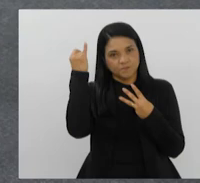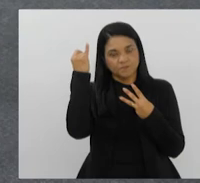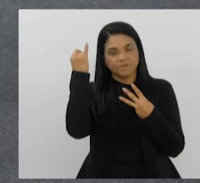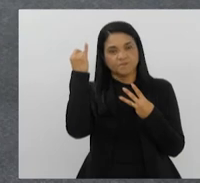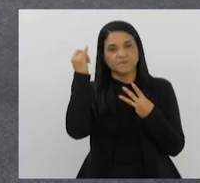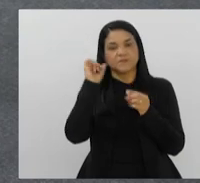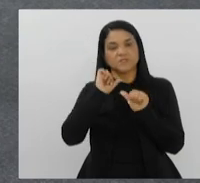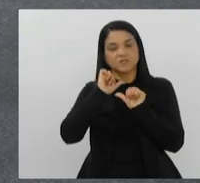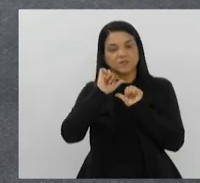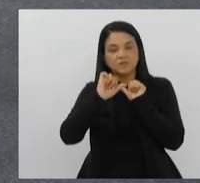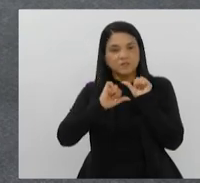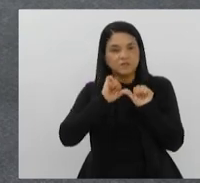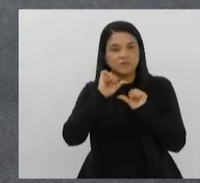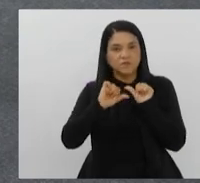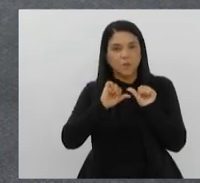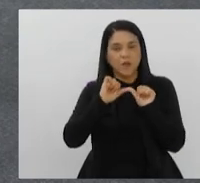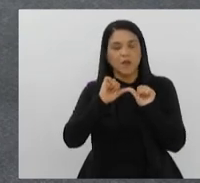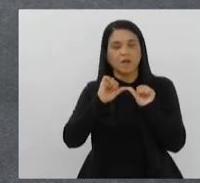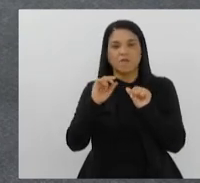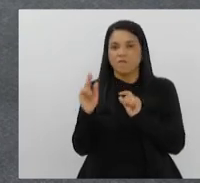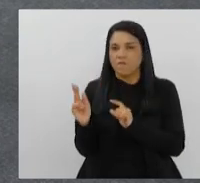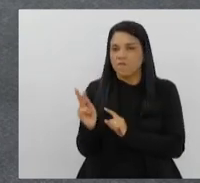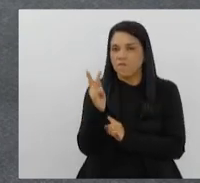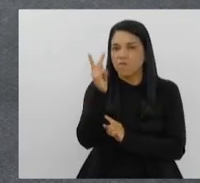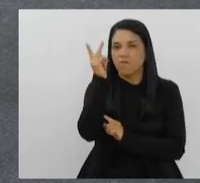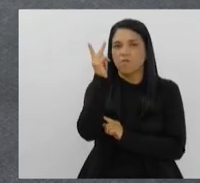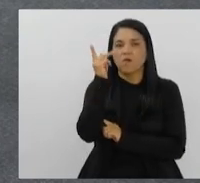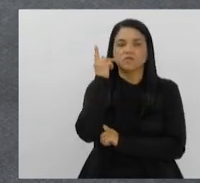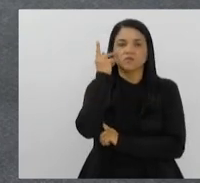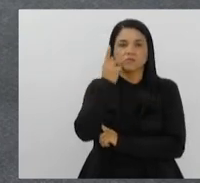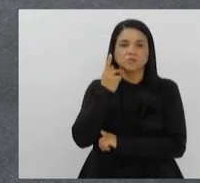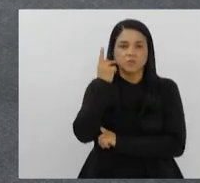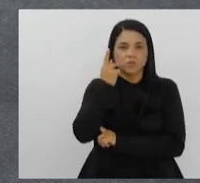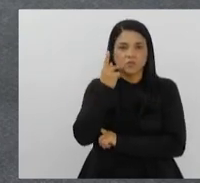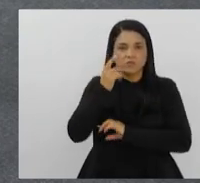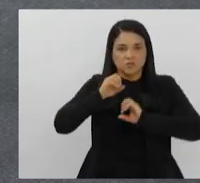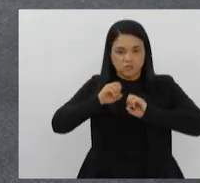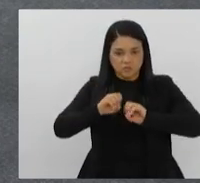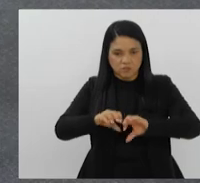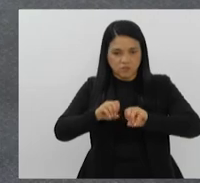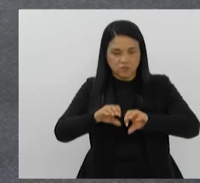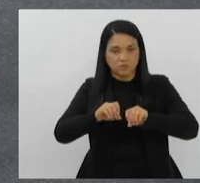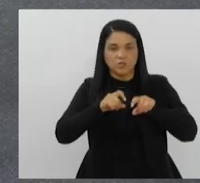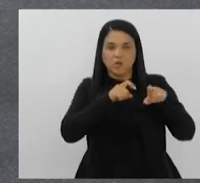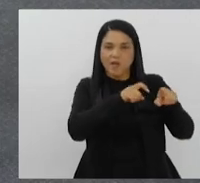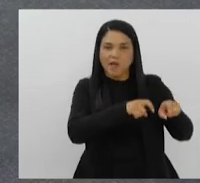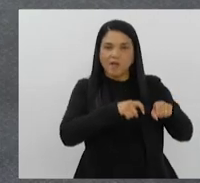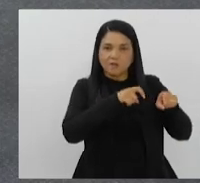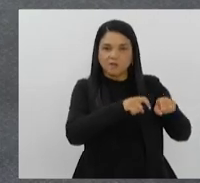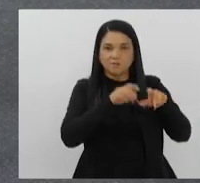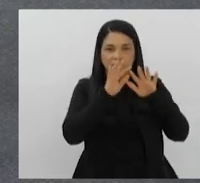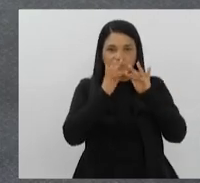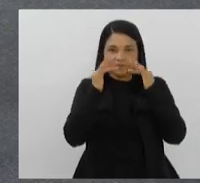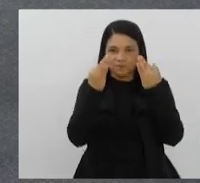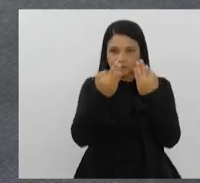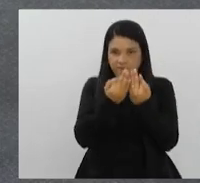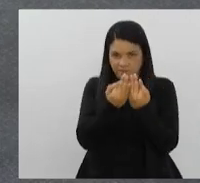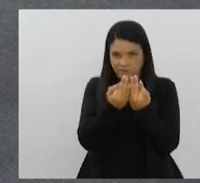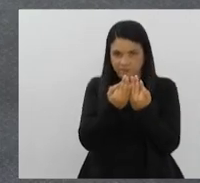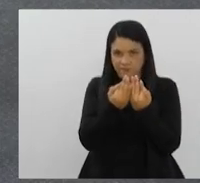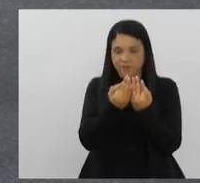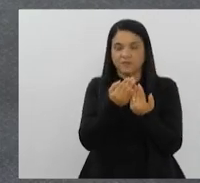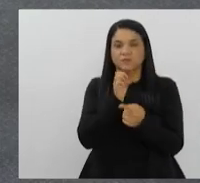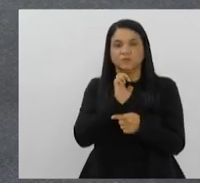de transformar e valorizar as políticas de educação da agricultura familiar camponesa aqui do